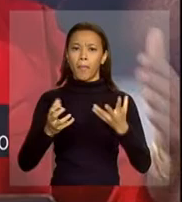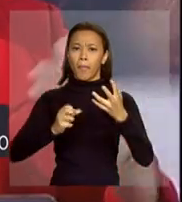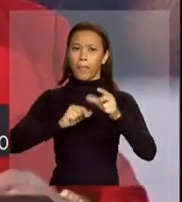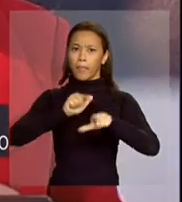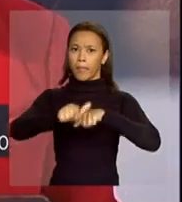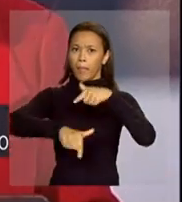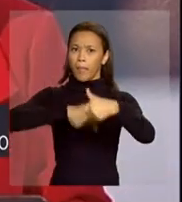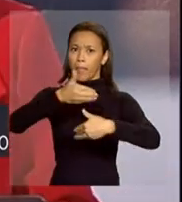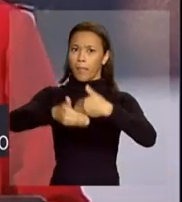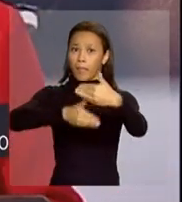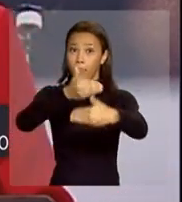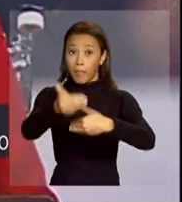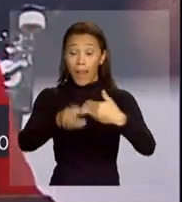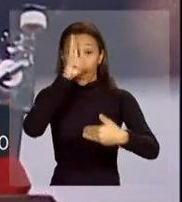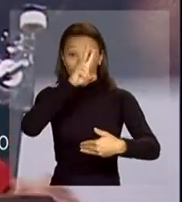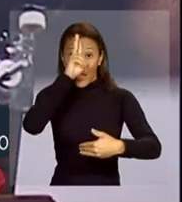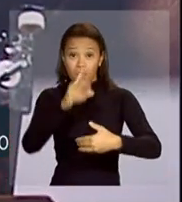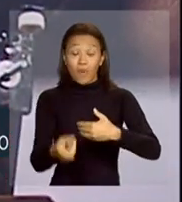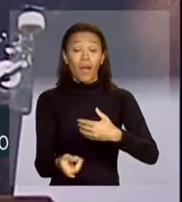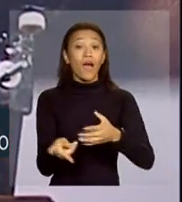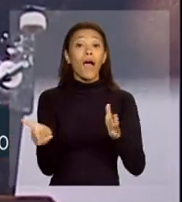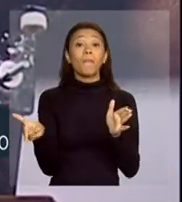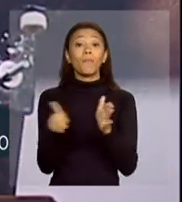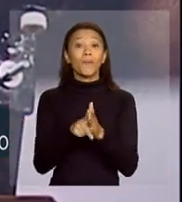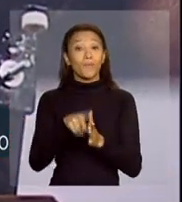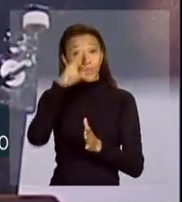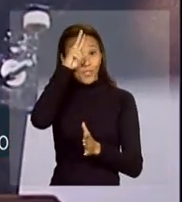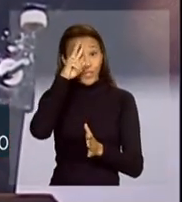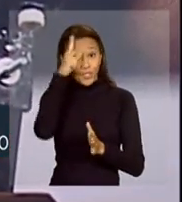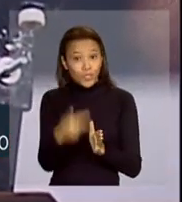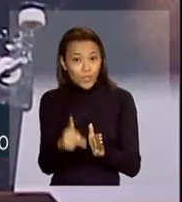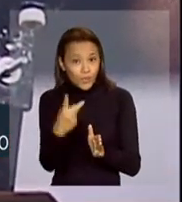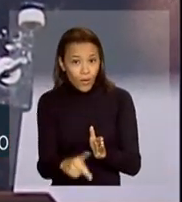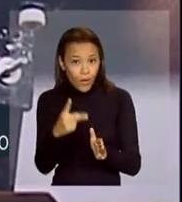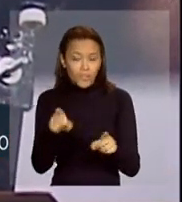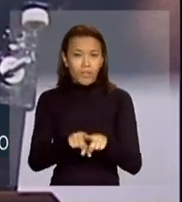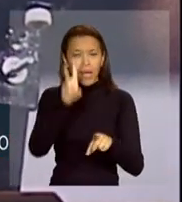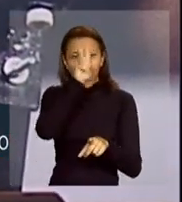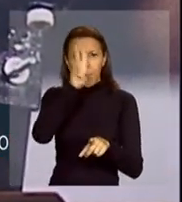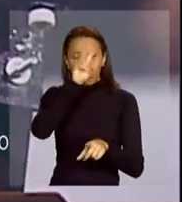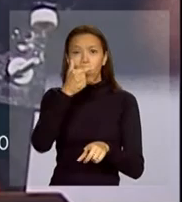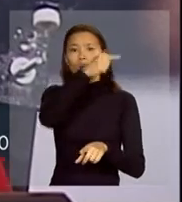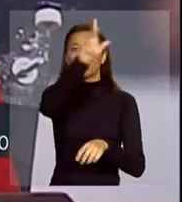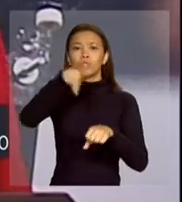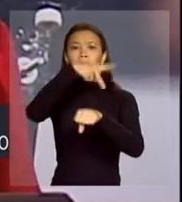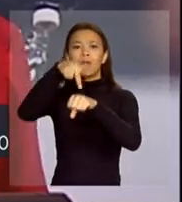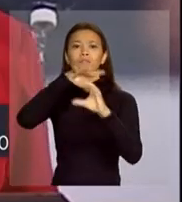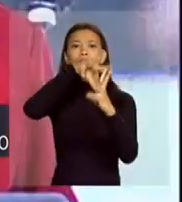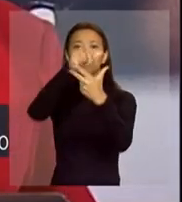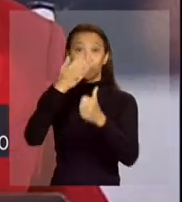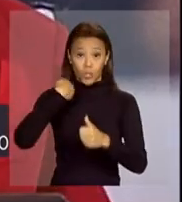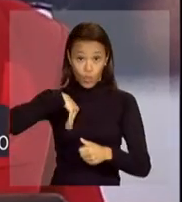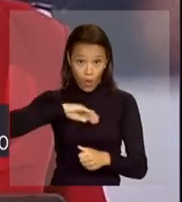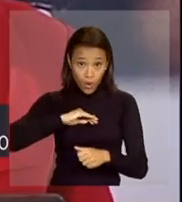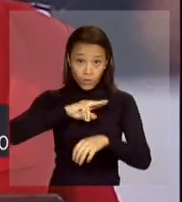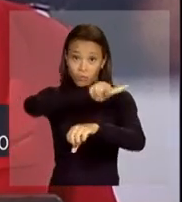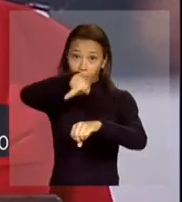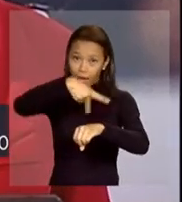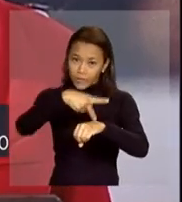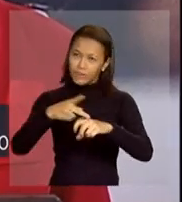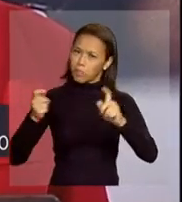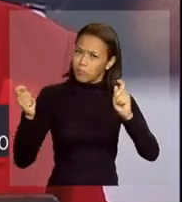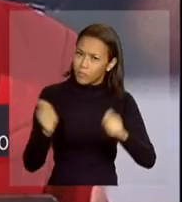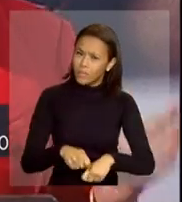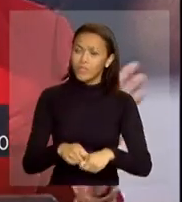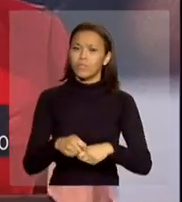volta para si mesmo e também para os outros países do mundo nós somos um país que faz